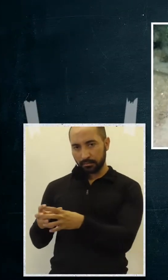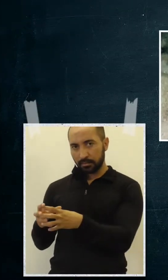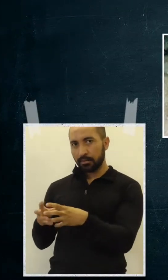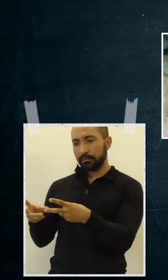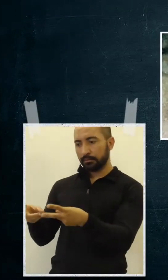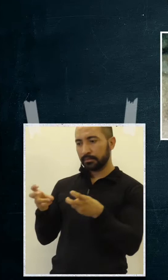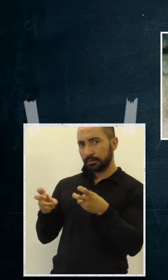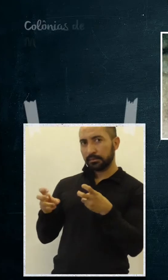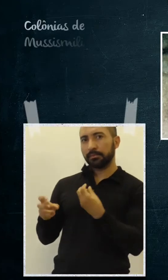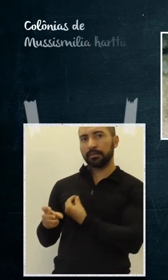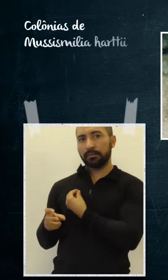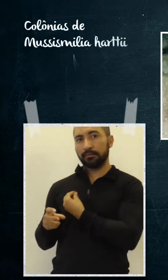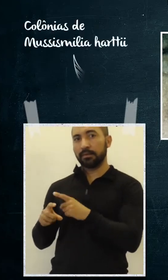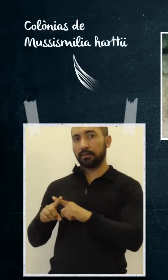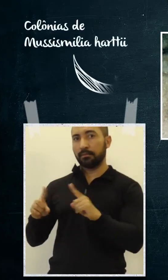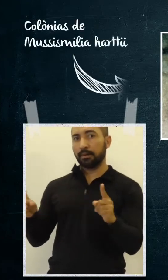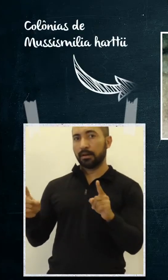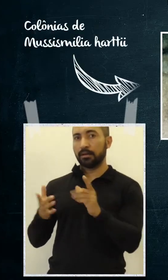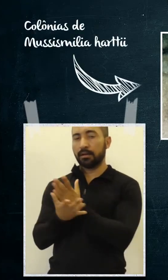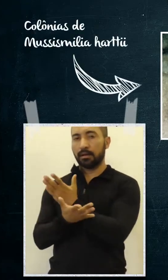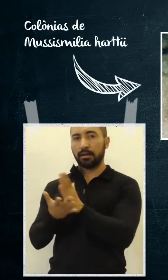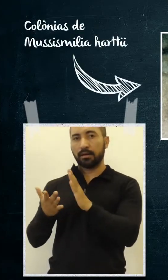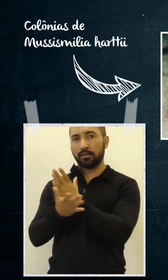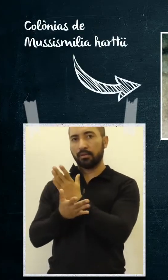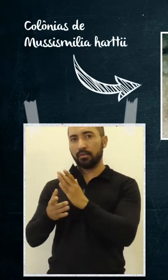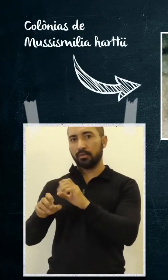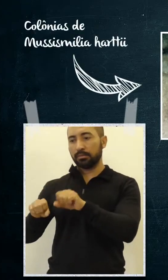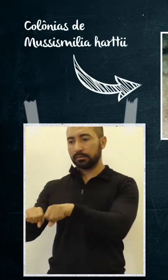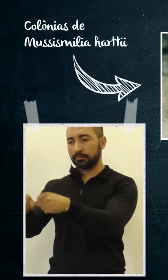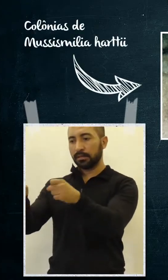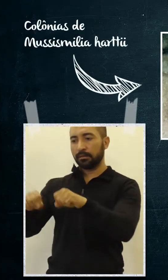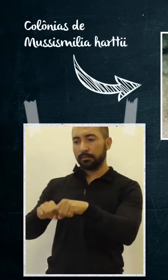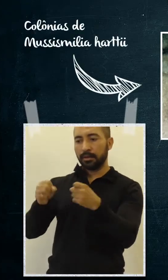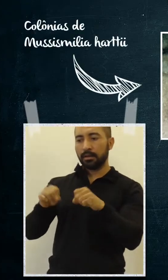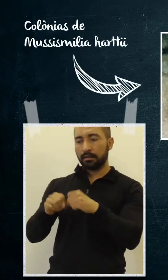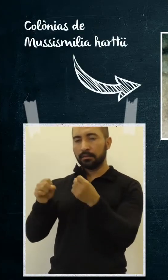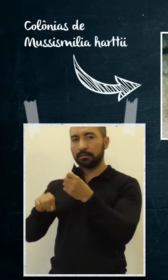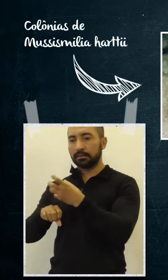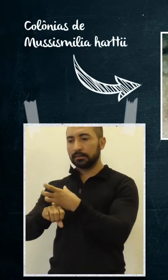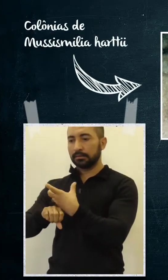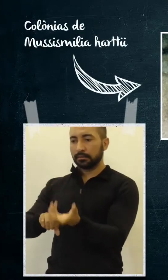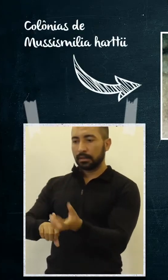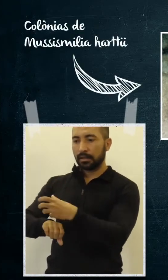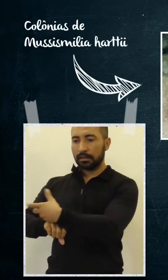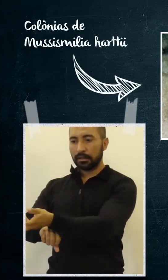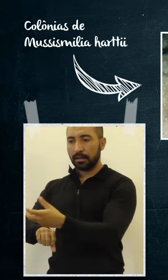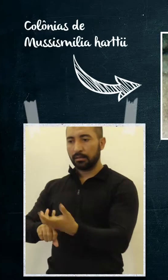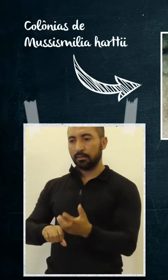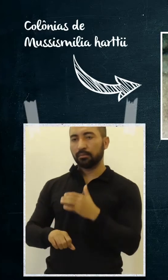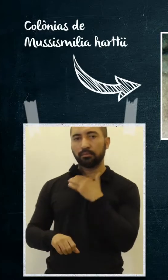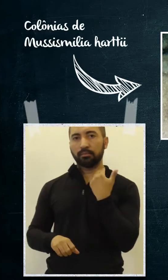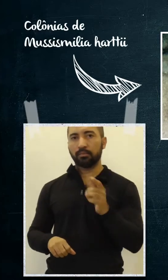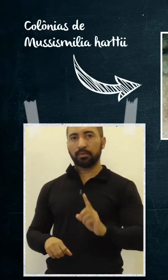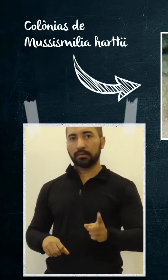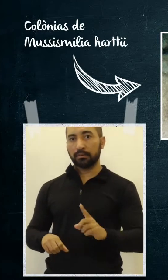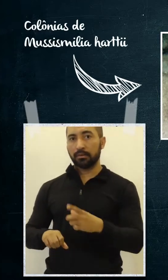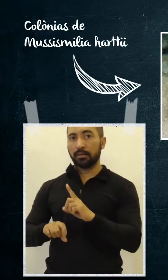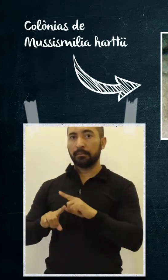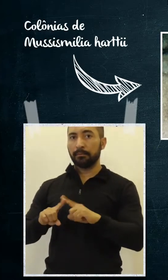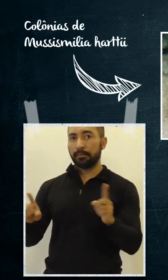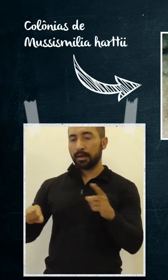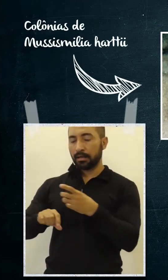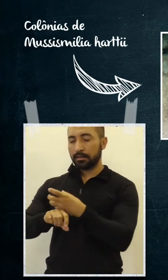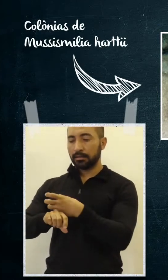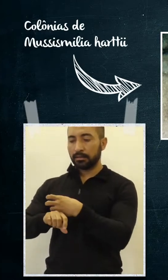colônias vivas, porém tombadas, que pode indicar que as populações estão sendo dizimadas não porque morrem e caem, e sim porque eles